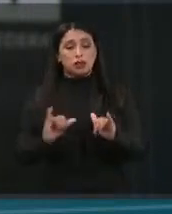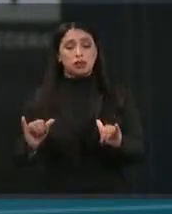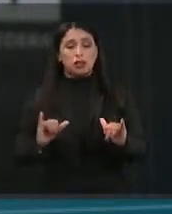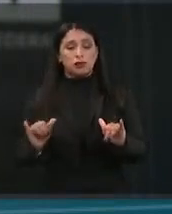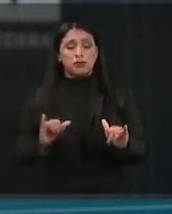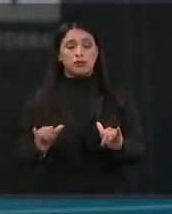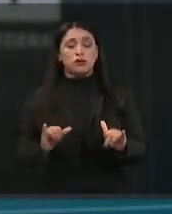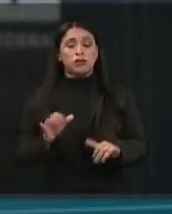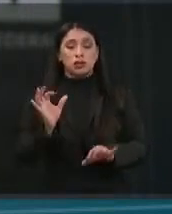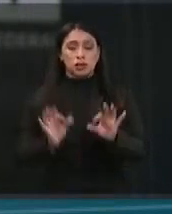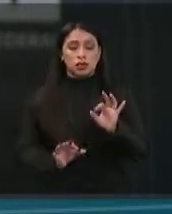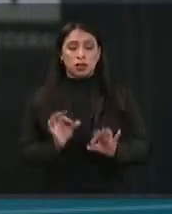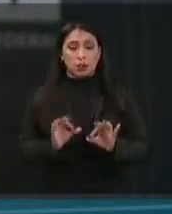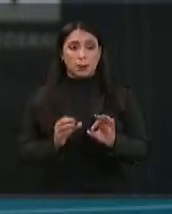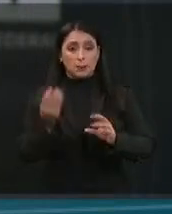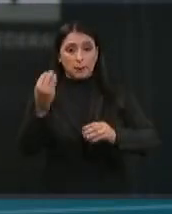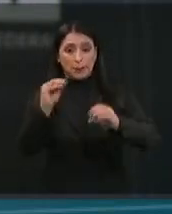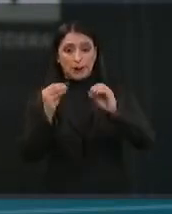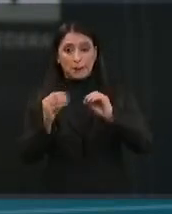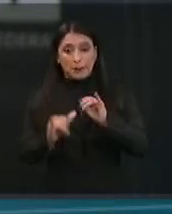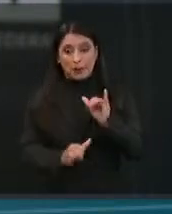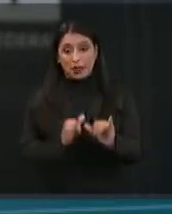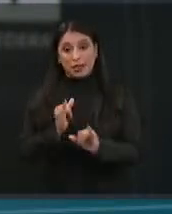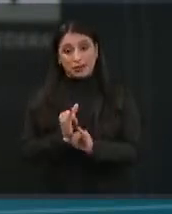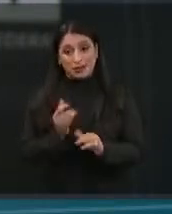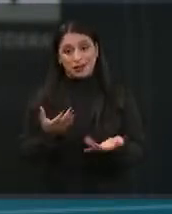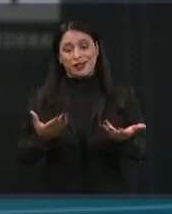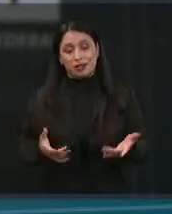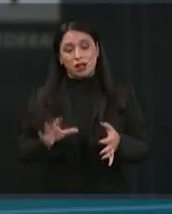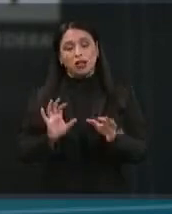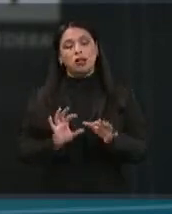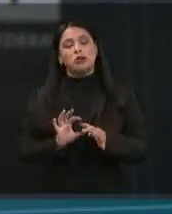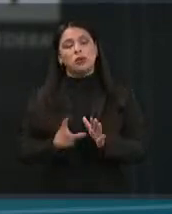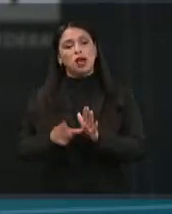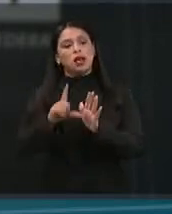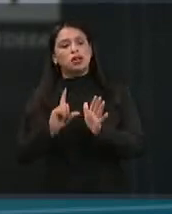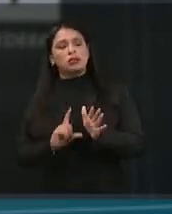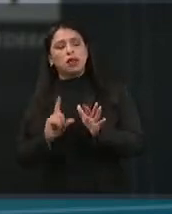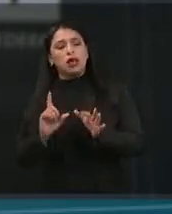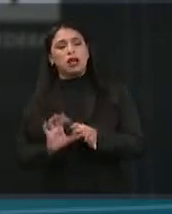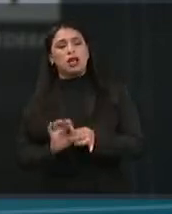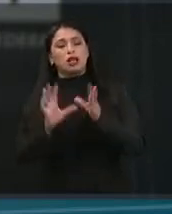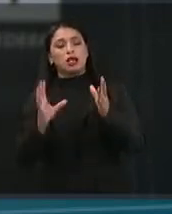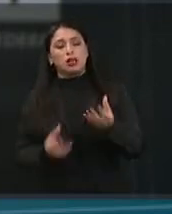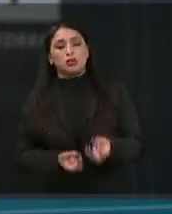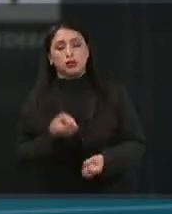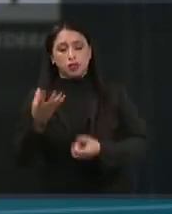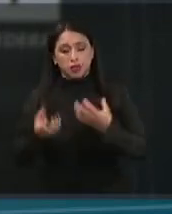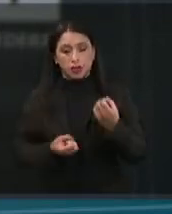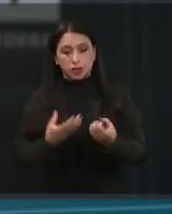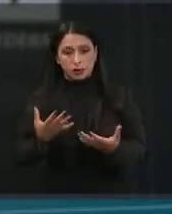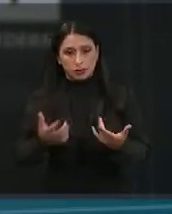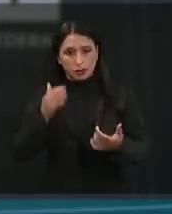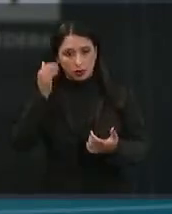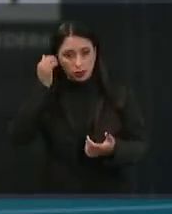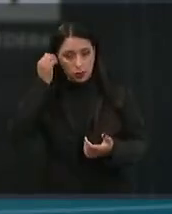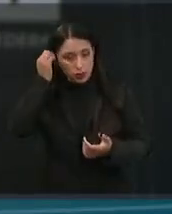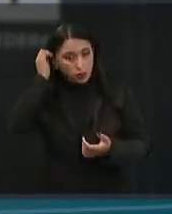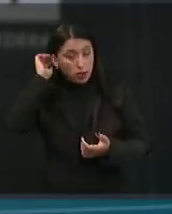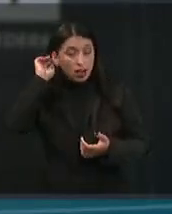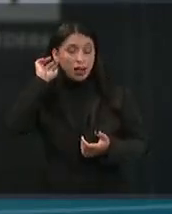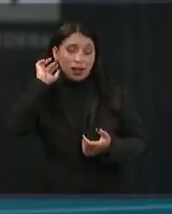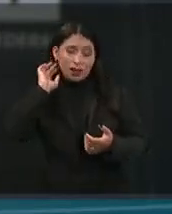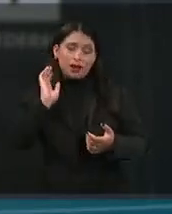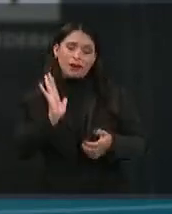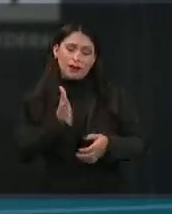internet e forma um anteparo para o exercício da livre expressão. Aliás, esse é o pressuposto